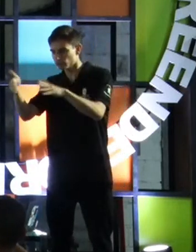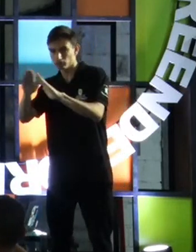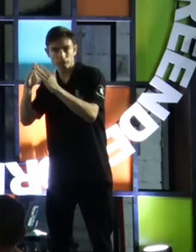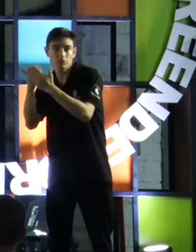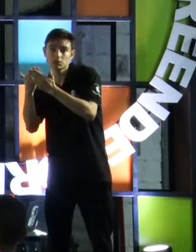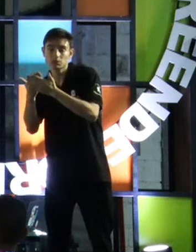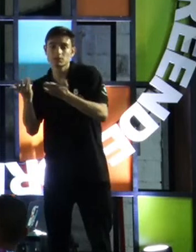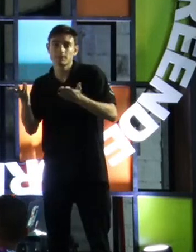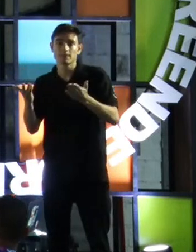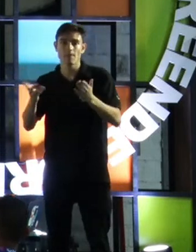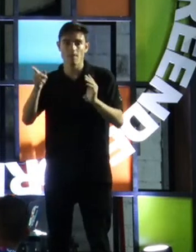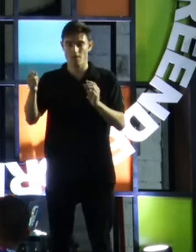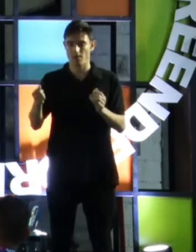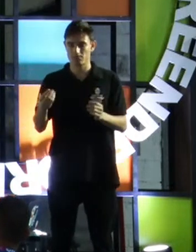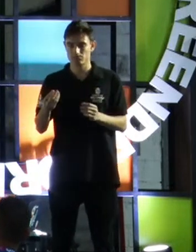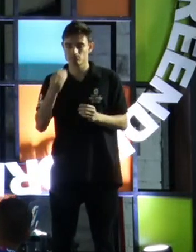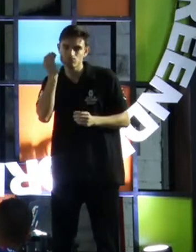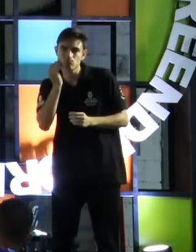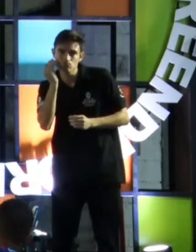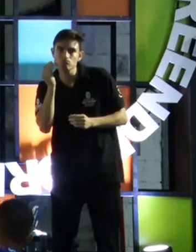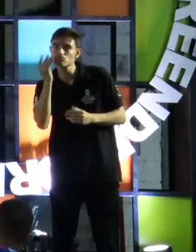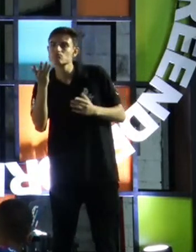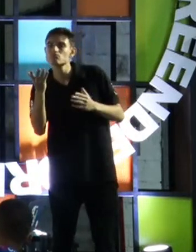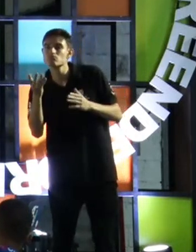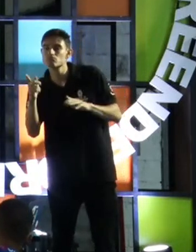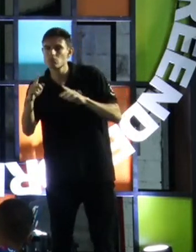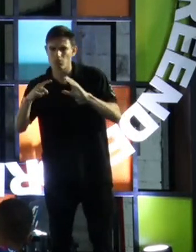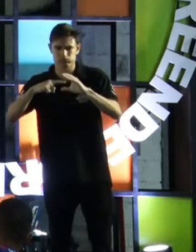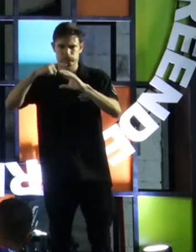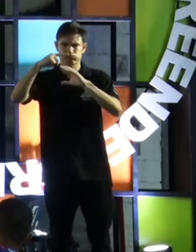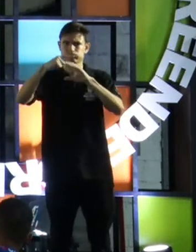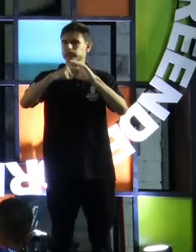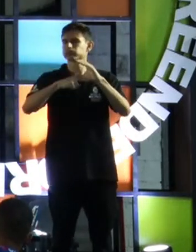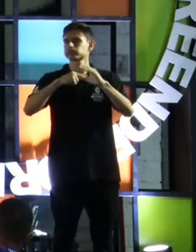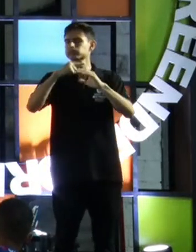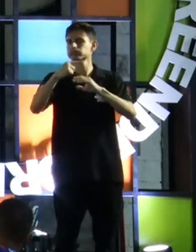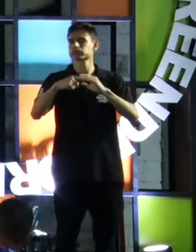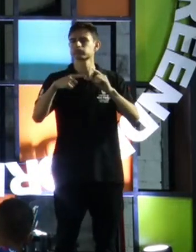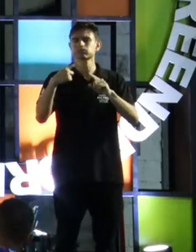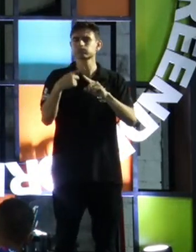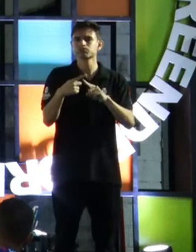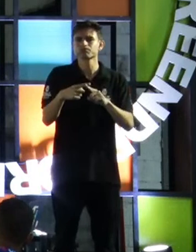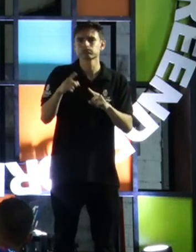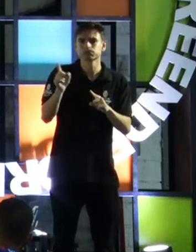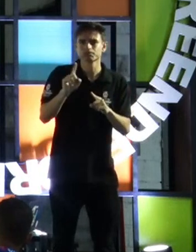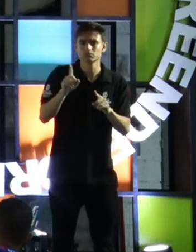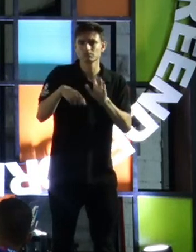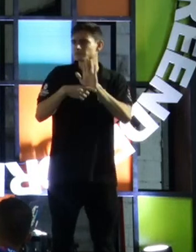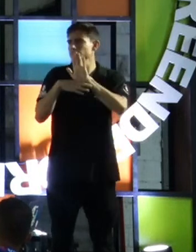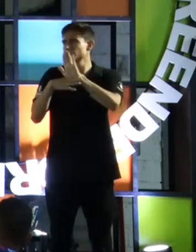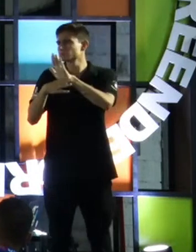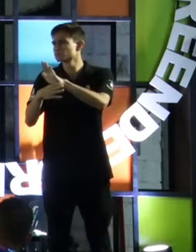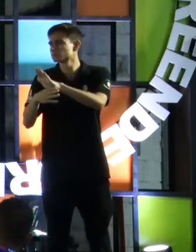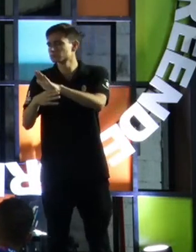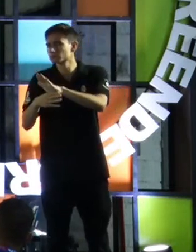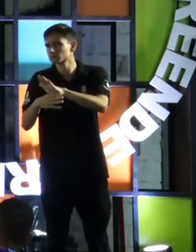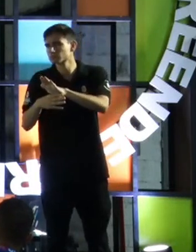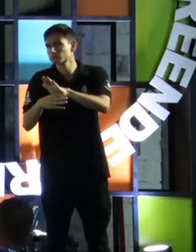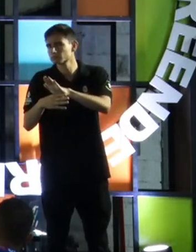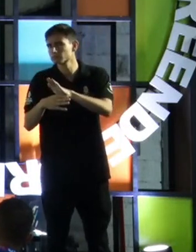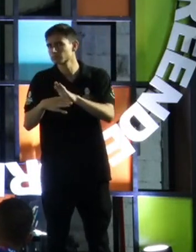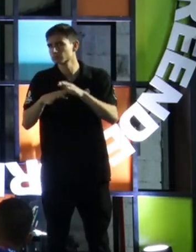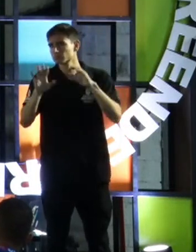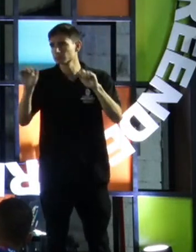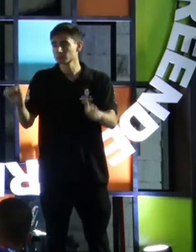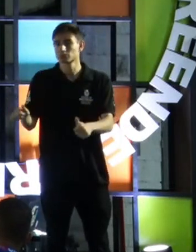desde cedo começar a viver experiências que são rodadas no mundo todo? E por que não para ajudar a gerar mais e